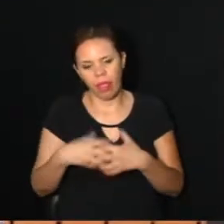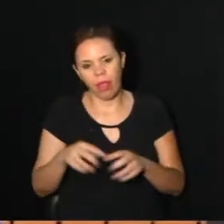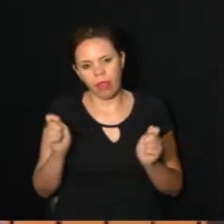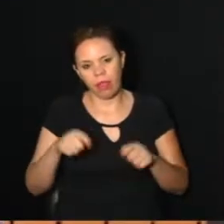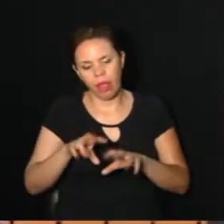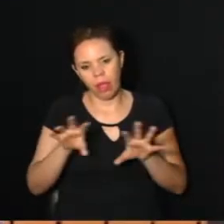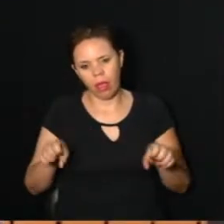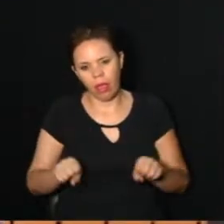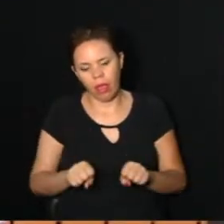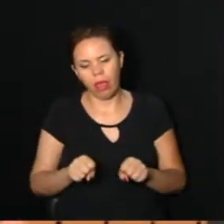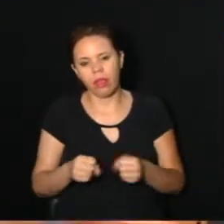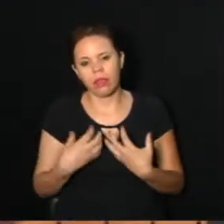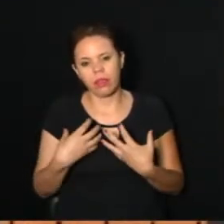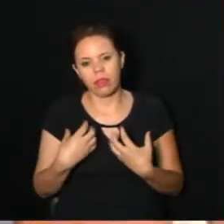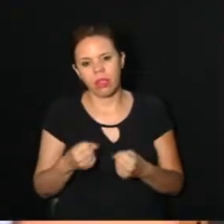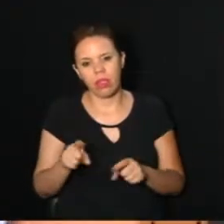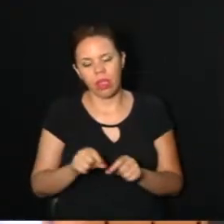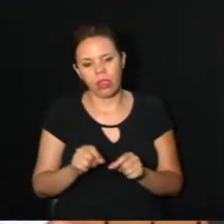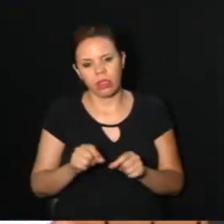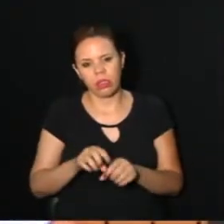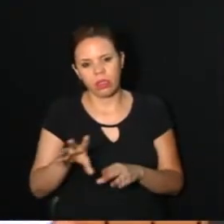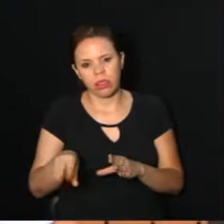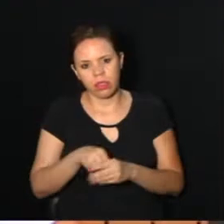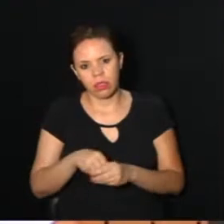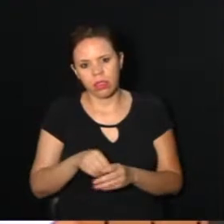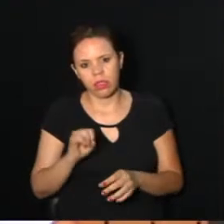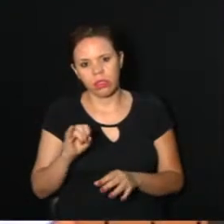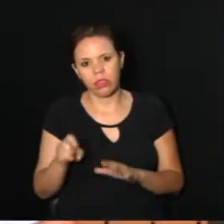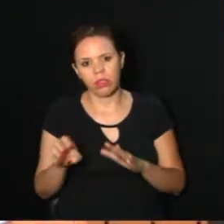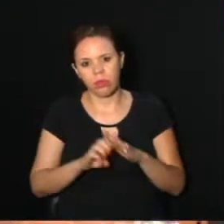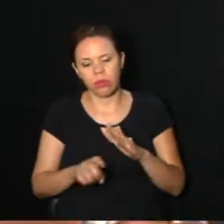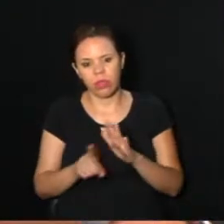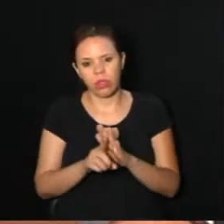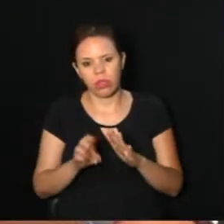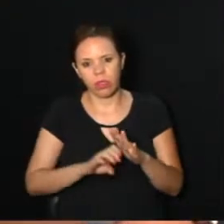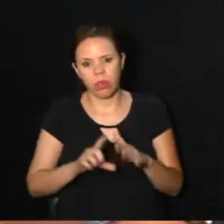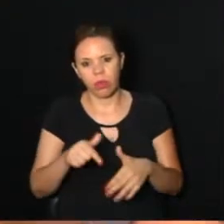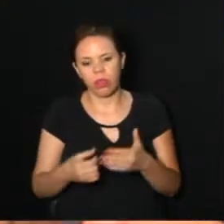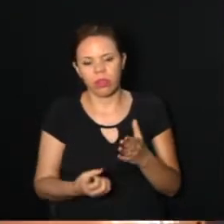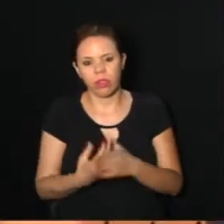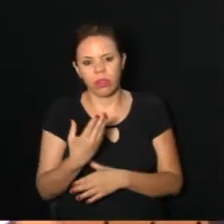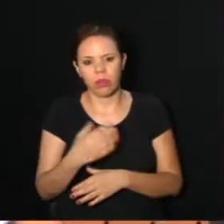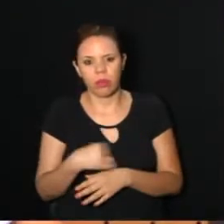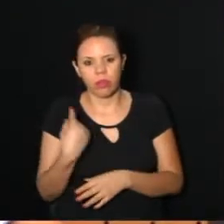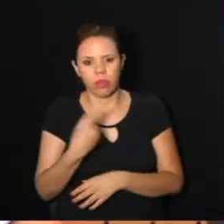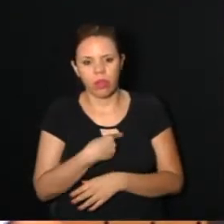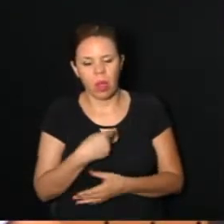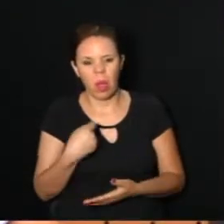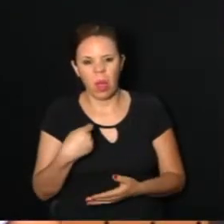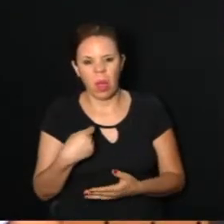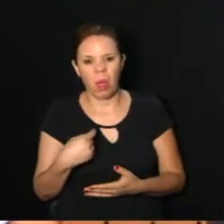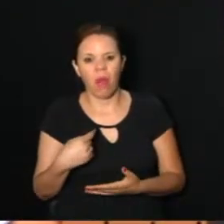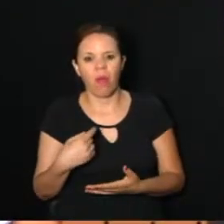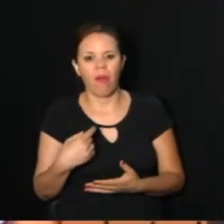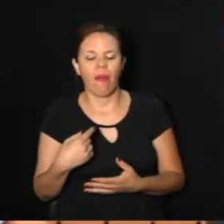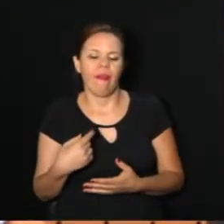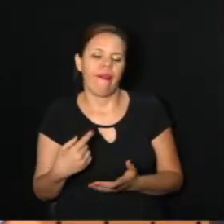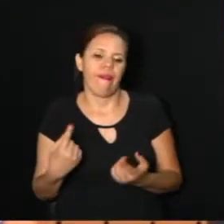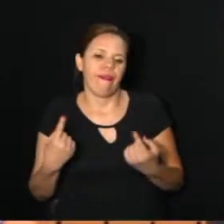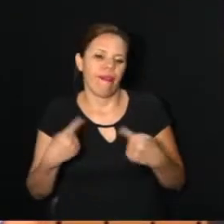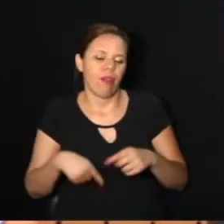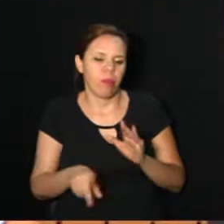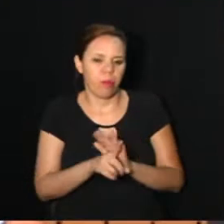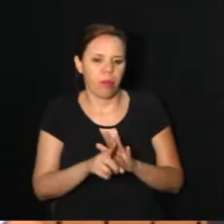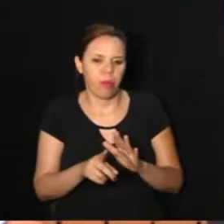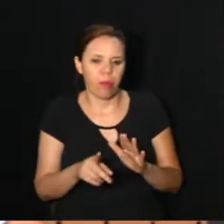para adotar isso, nem se o empresário tem. Daqui a pouco nós criamos isso e nós somos combatidos pelo próprio empresário. Nós temos que criar